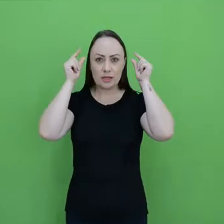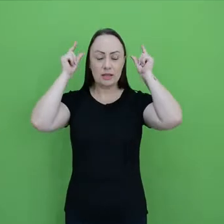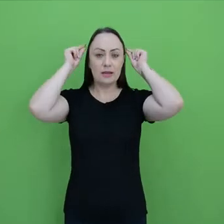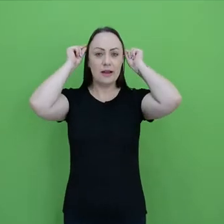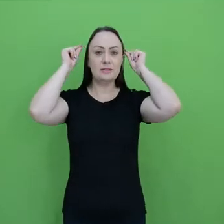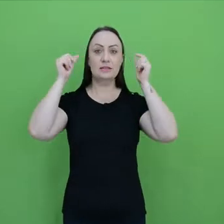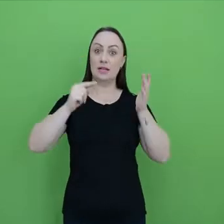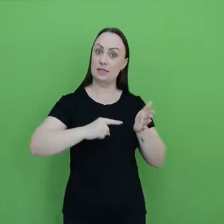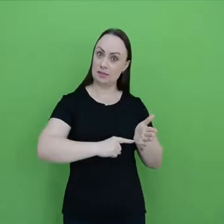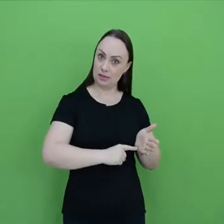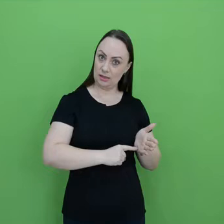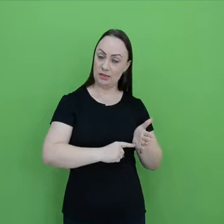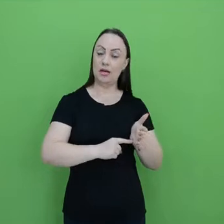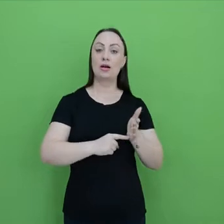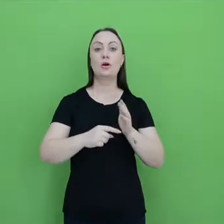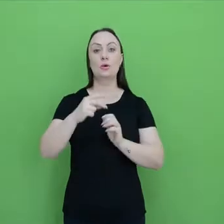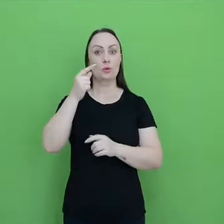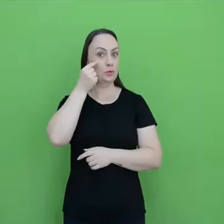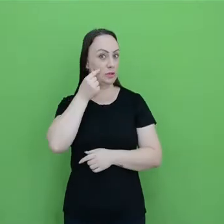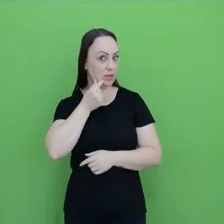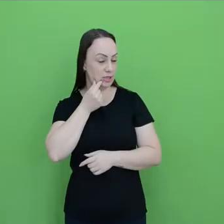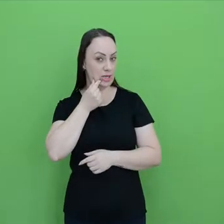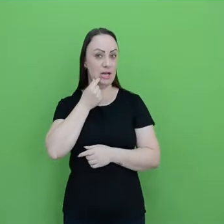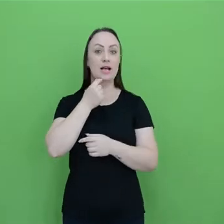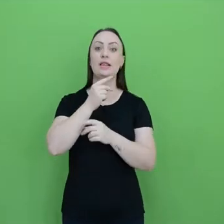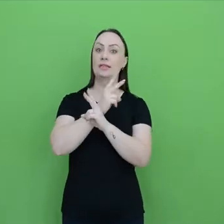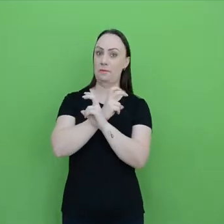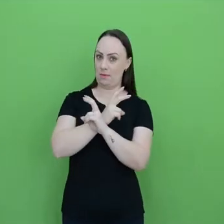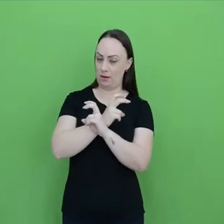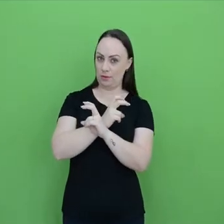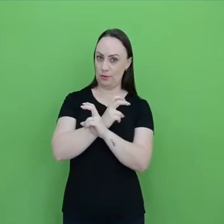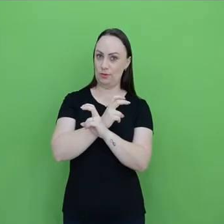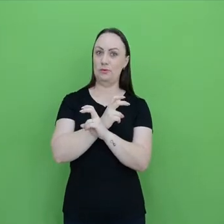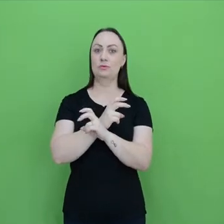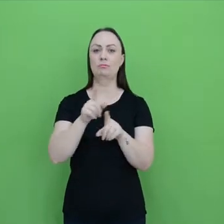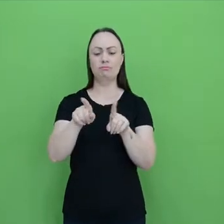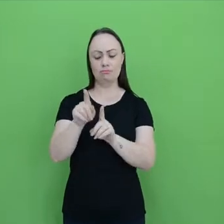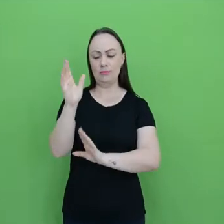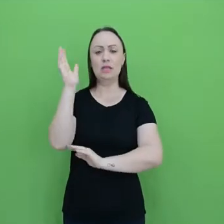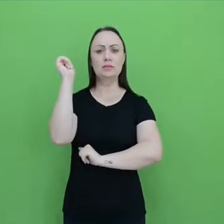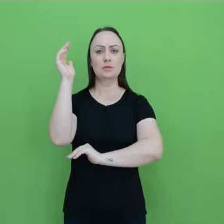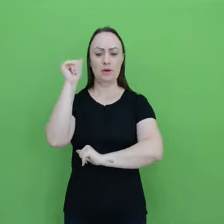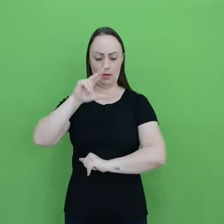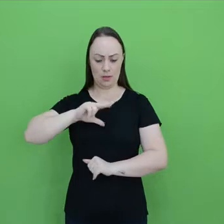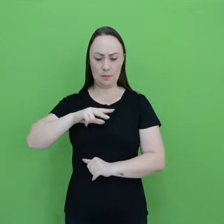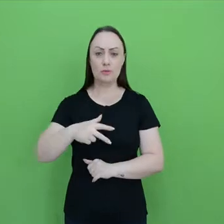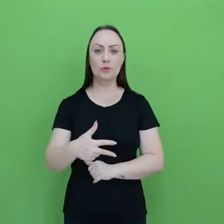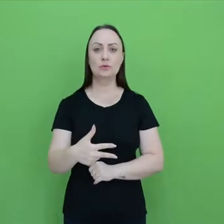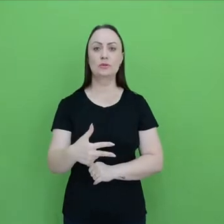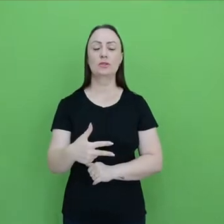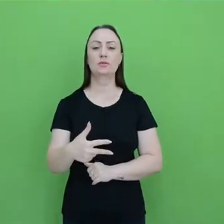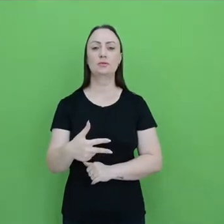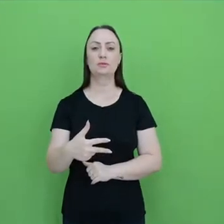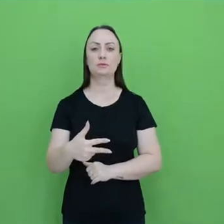Grécia, Síria, Hungria, Nepal, Áustria, Espanha,